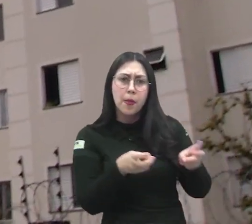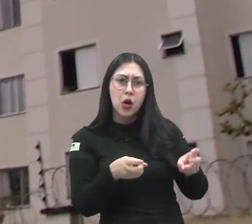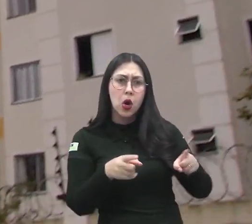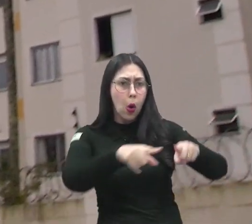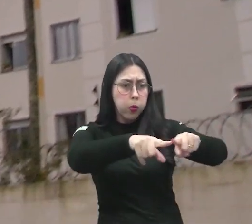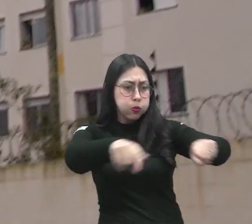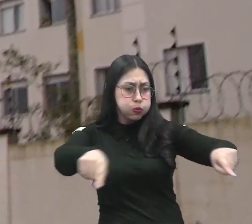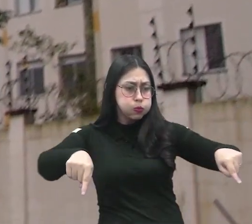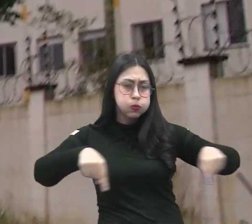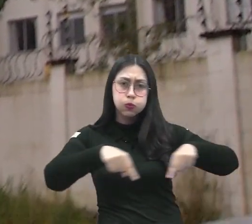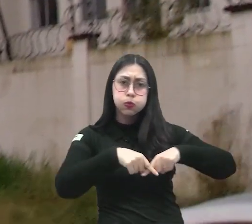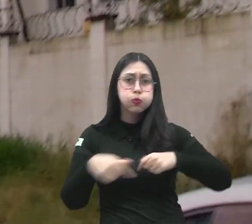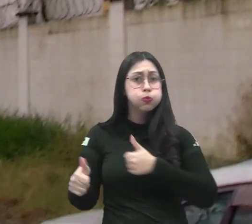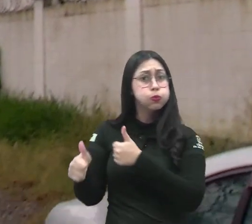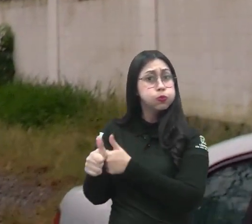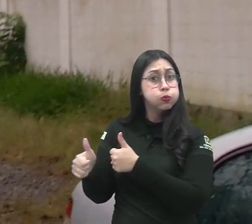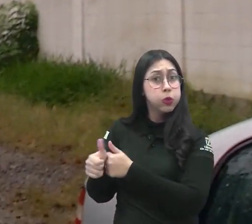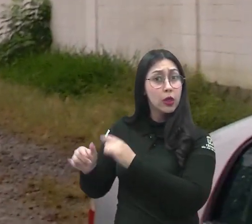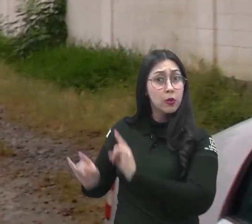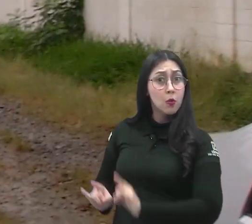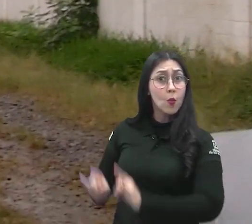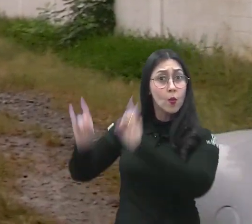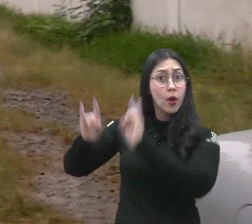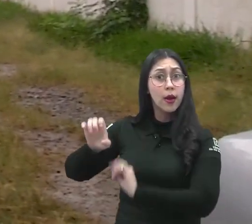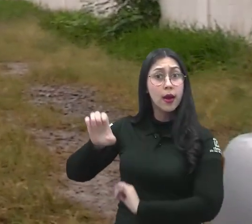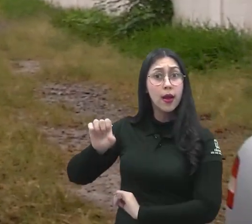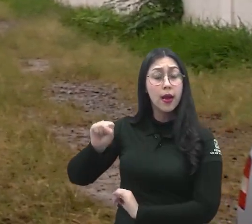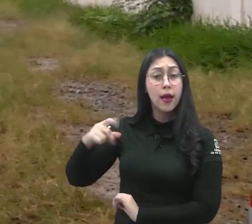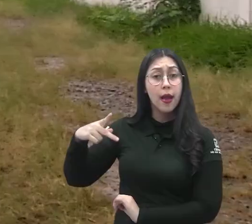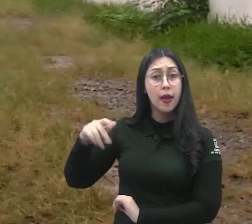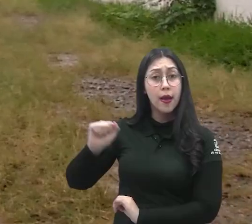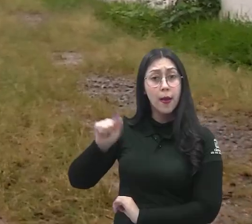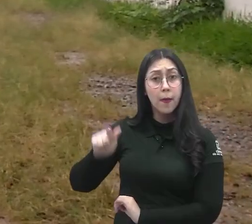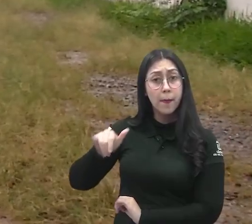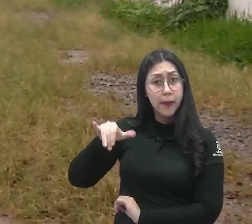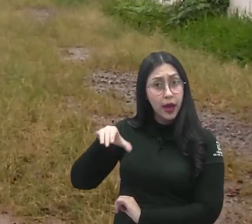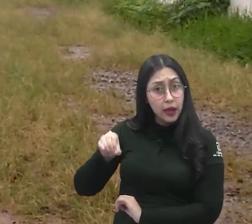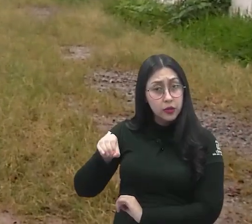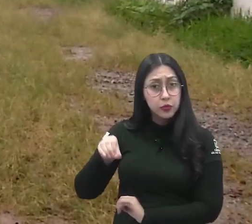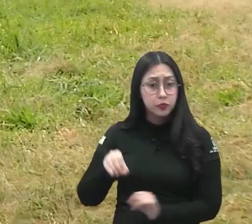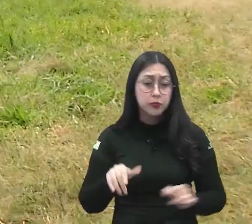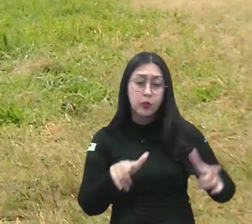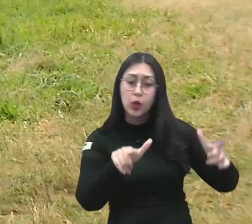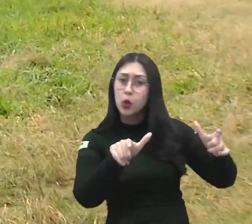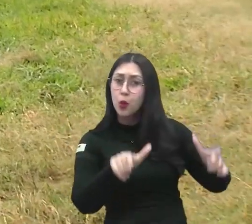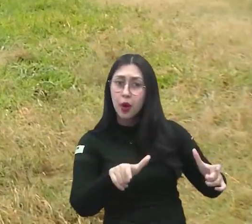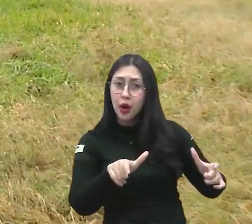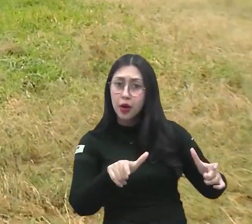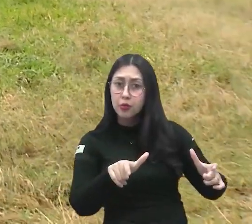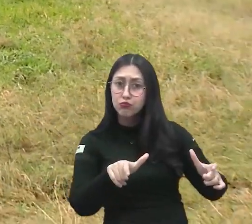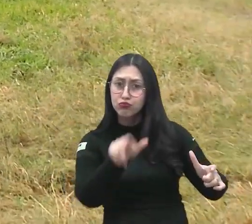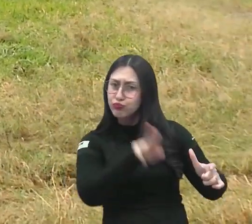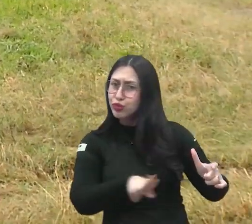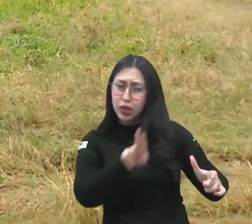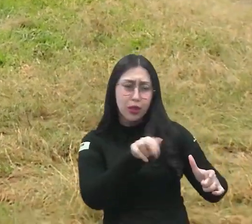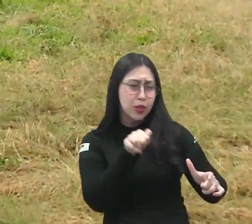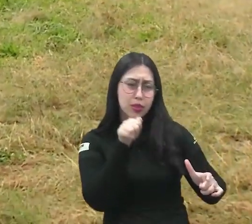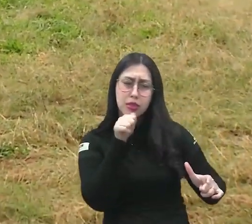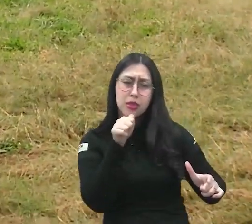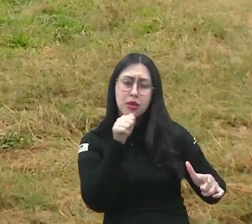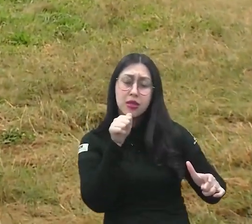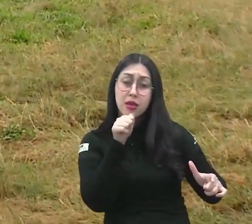ter reparado nesta área ao lado do condomínio Espásio Campos Gerais. O espaço, ainda